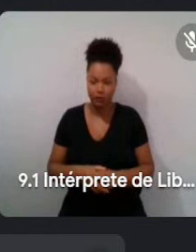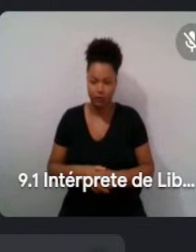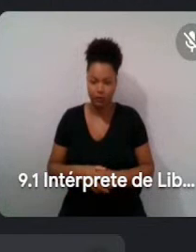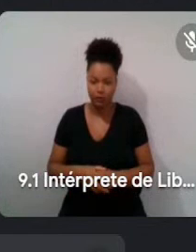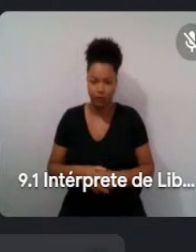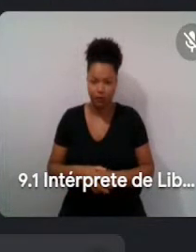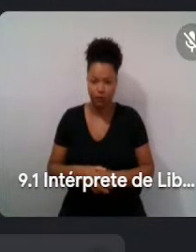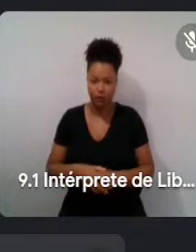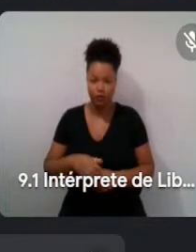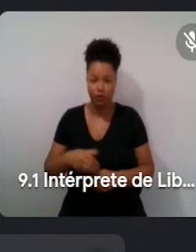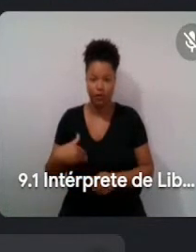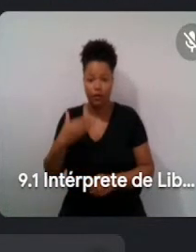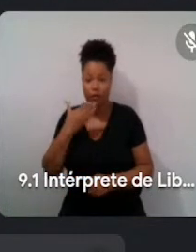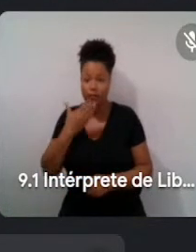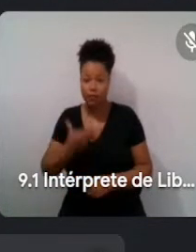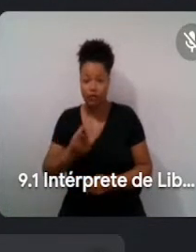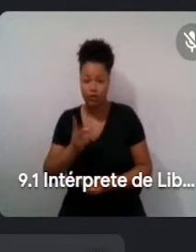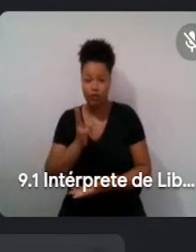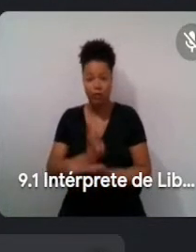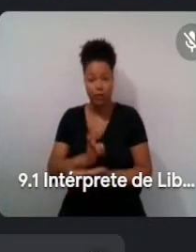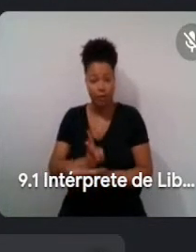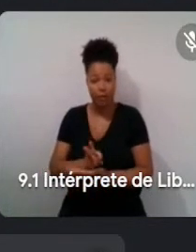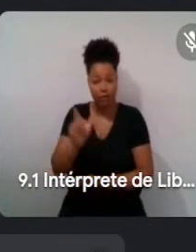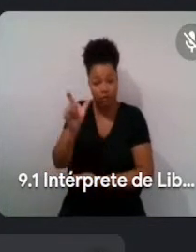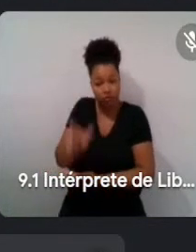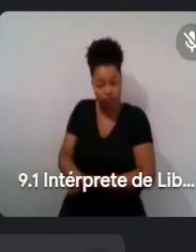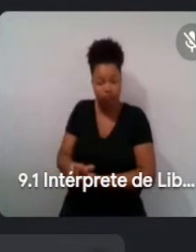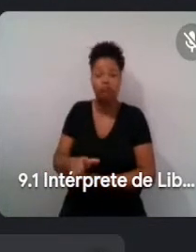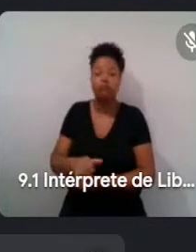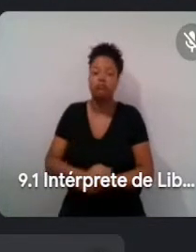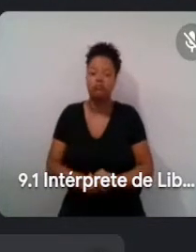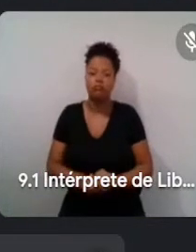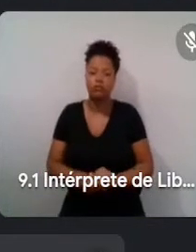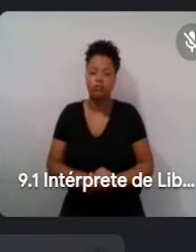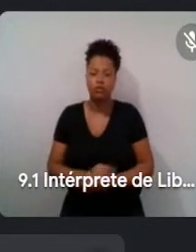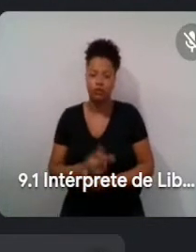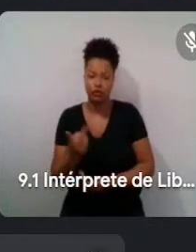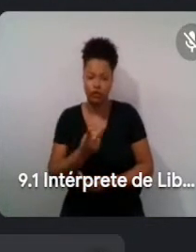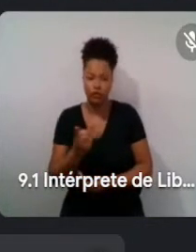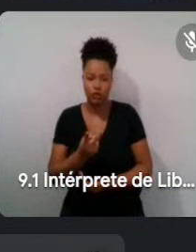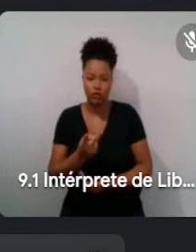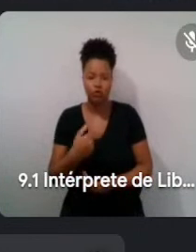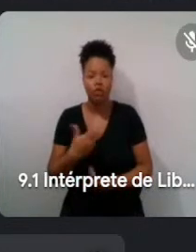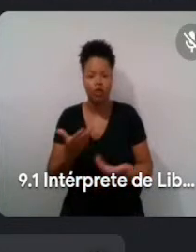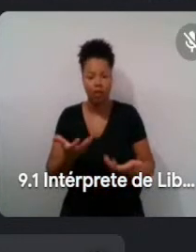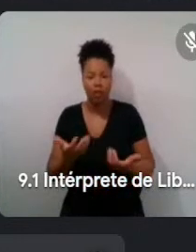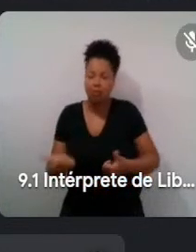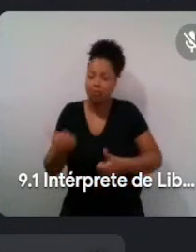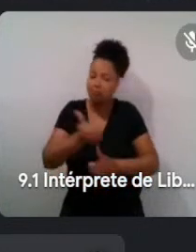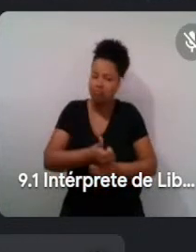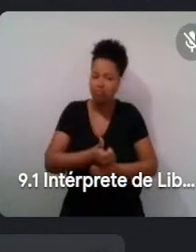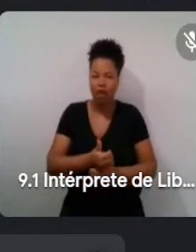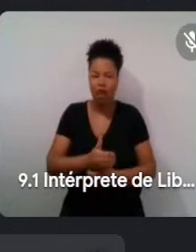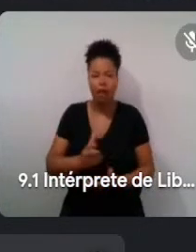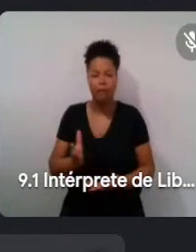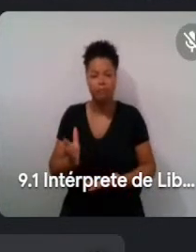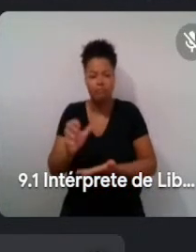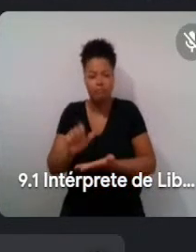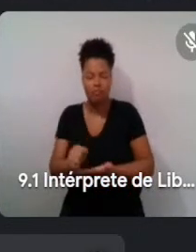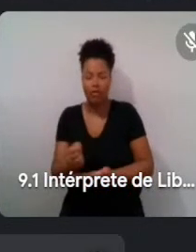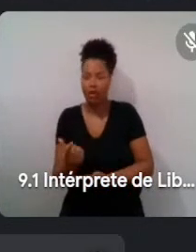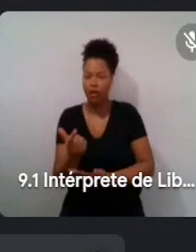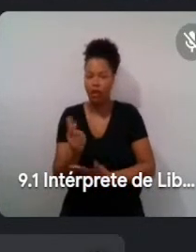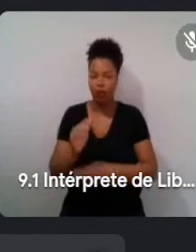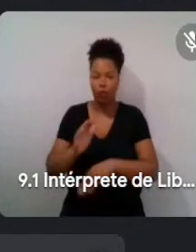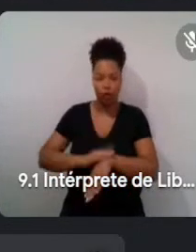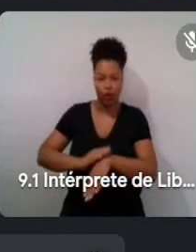de recorrente pela mesma causa, vocês podem combinar também prazo, caso um queira ceder espaço para o outro, certo? Então, em